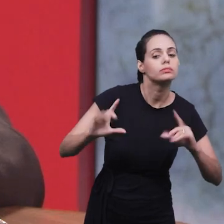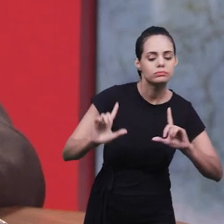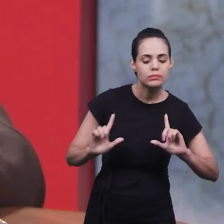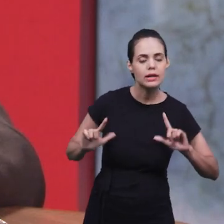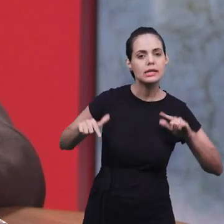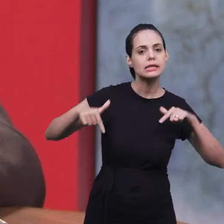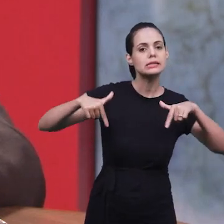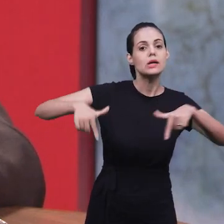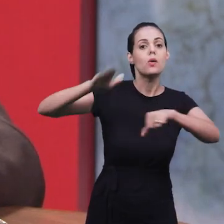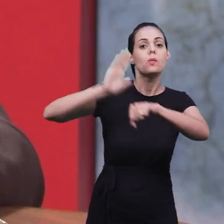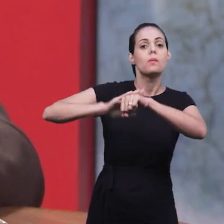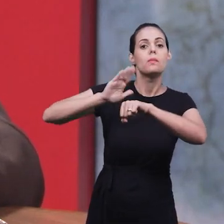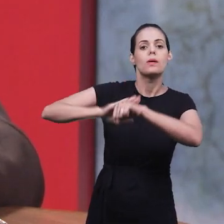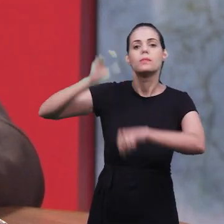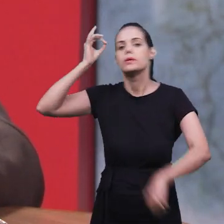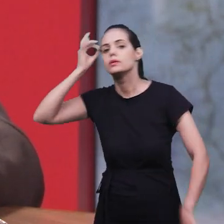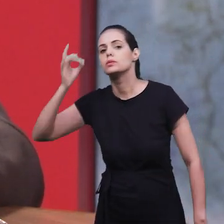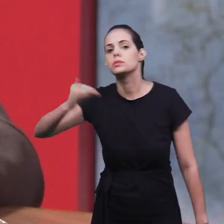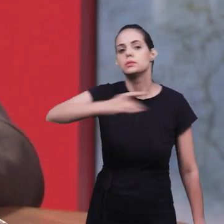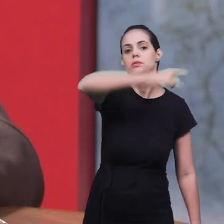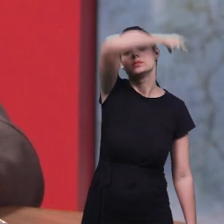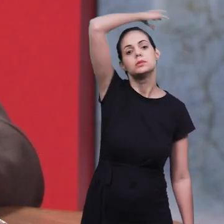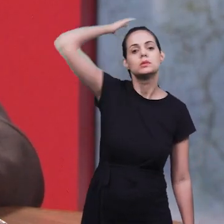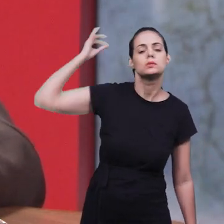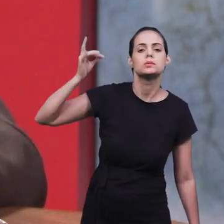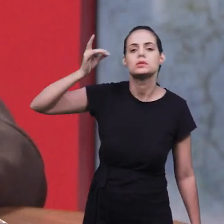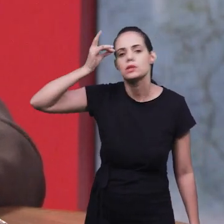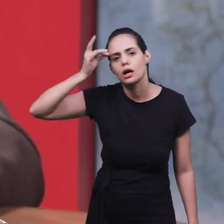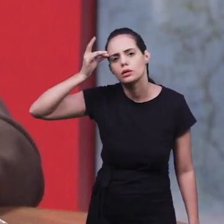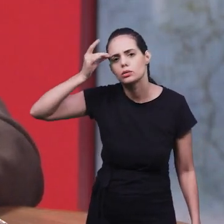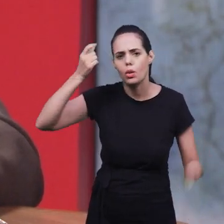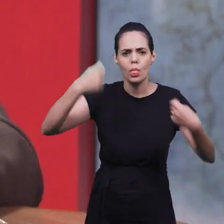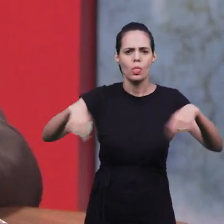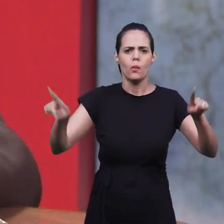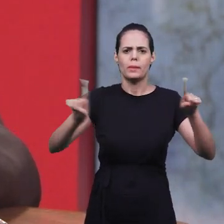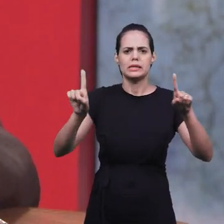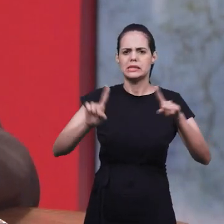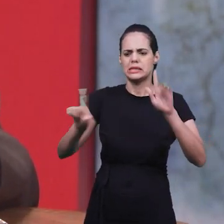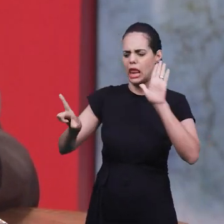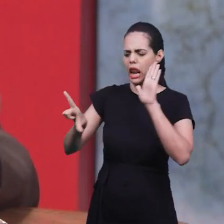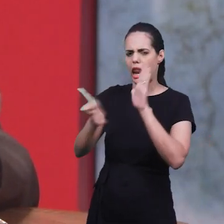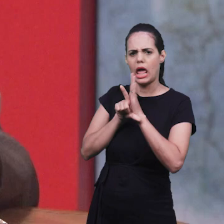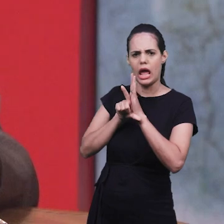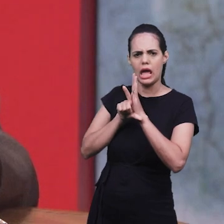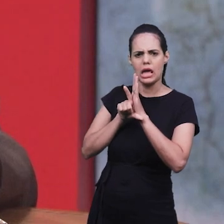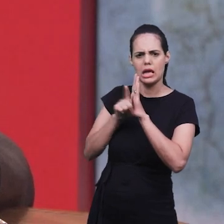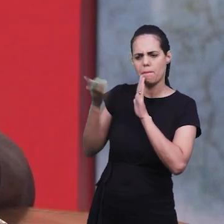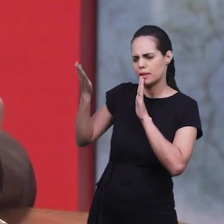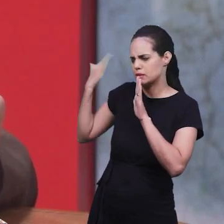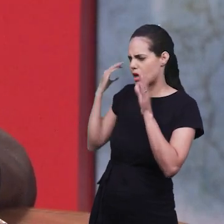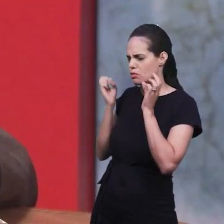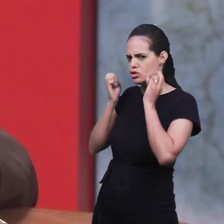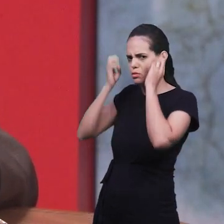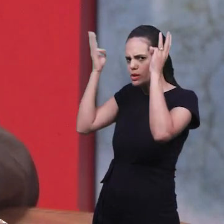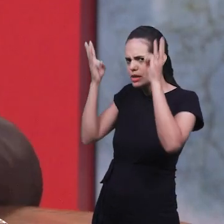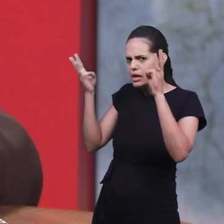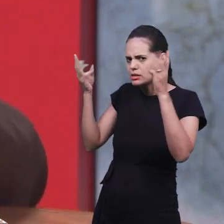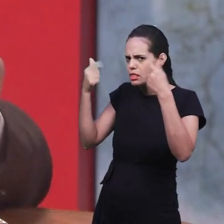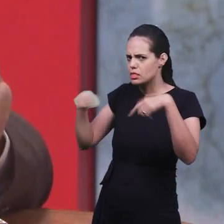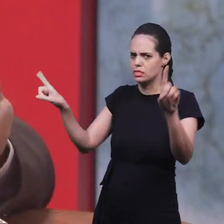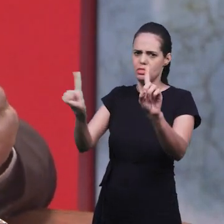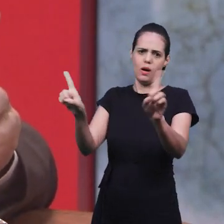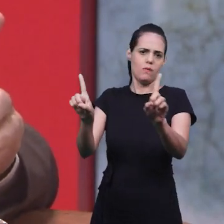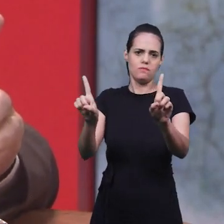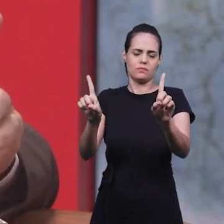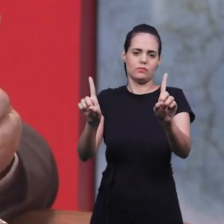é realizada com a ação do Espírito Santo. Nós não precisamos de um código de leis para servir a Deus hoje, na